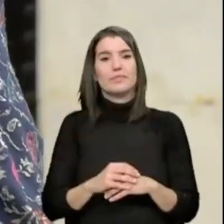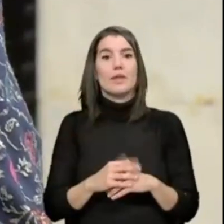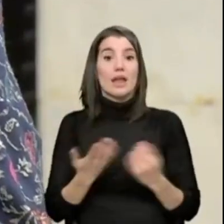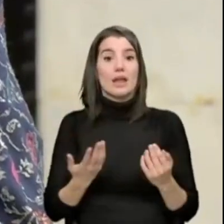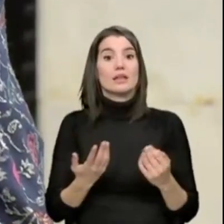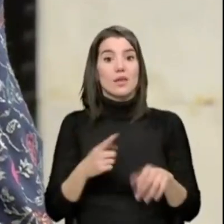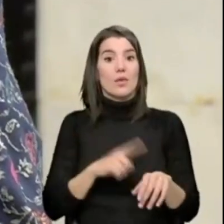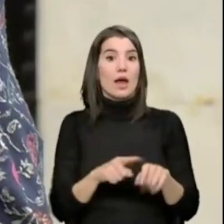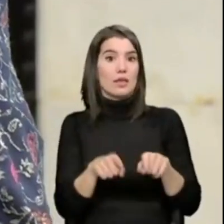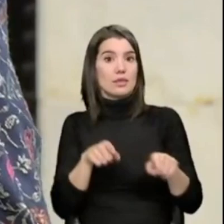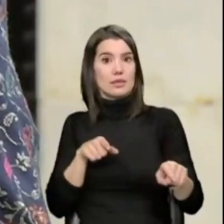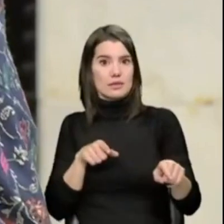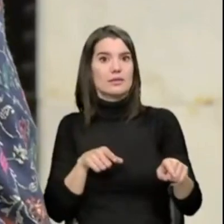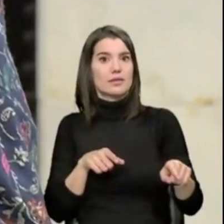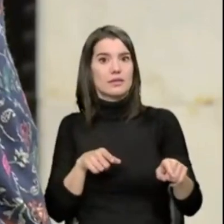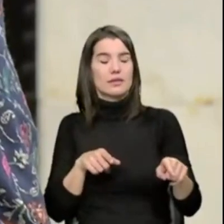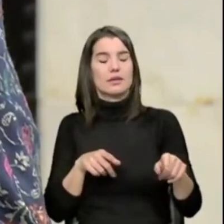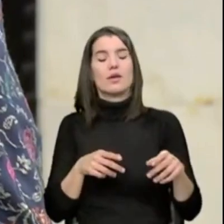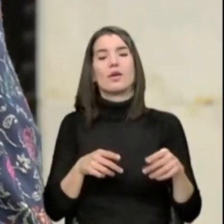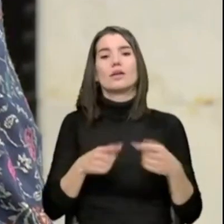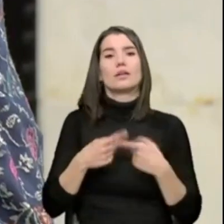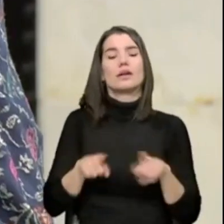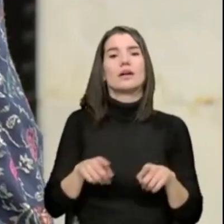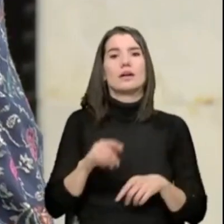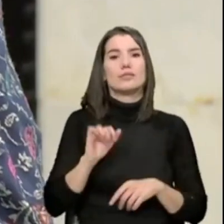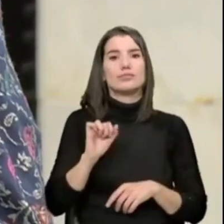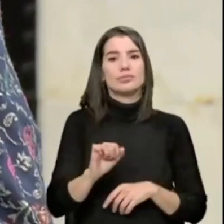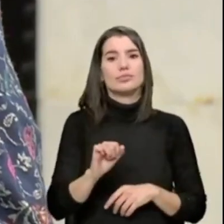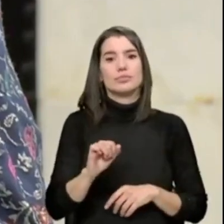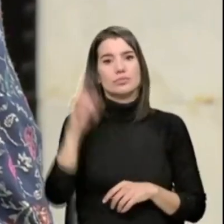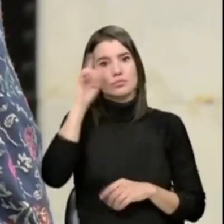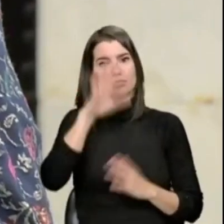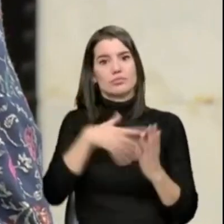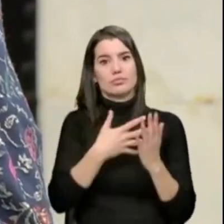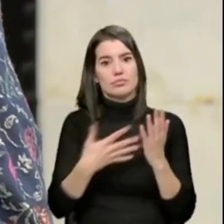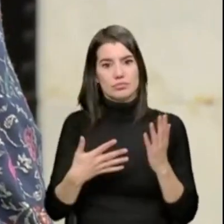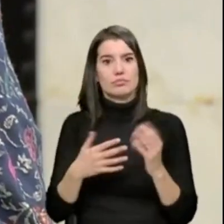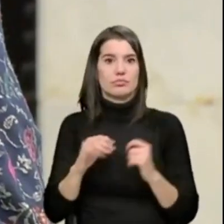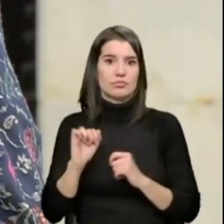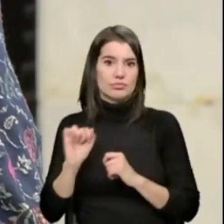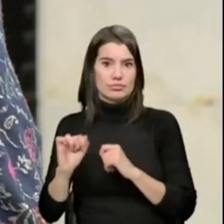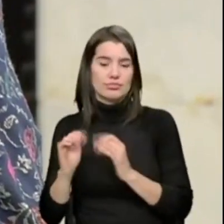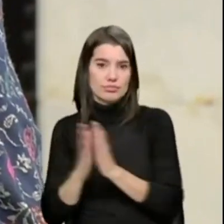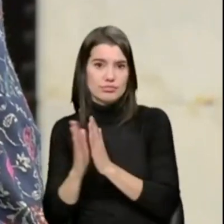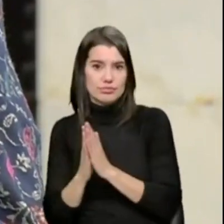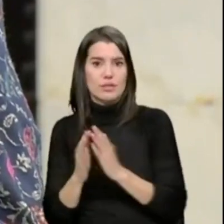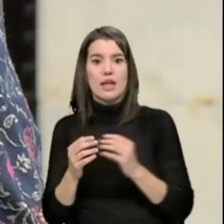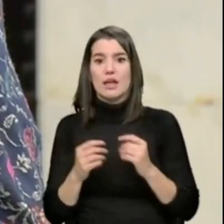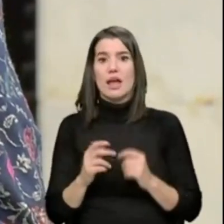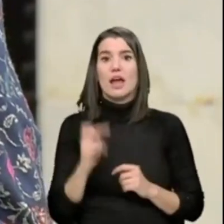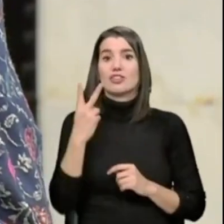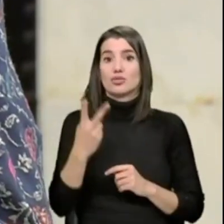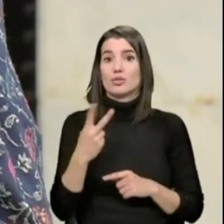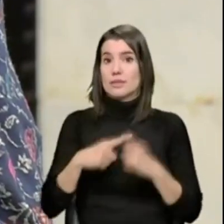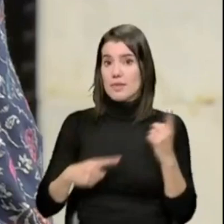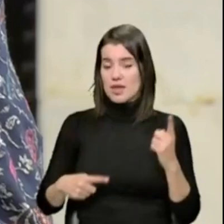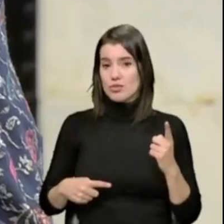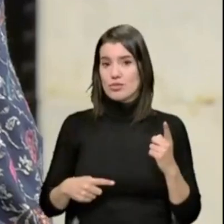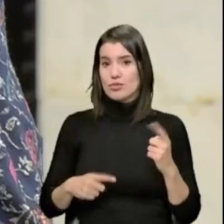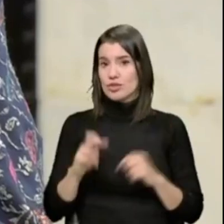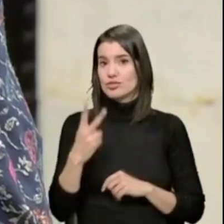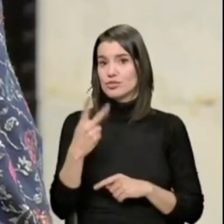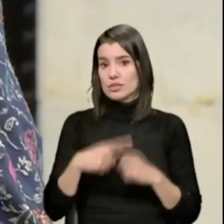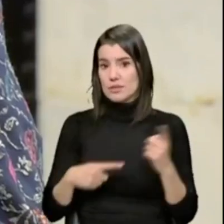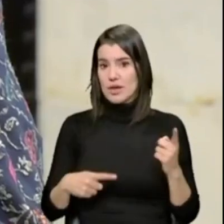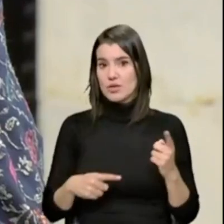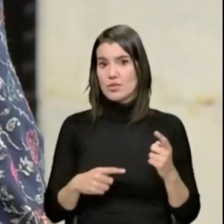desfazamento em consideração com o calendário gregoriano e, portanto, é de 2 anos e meio, o